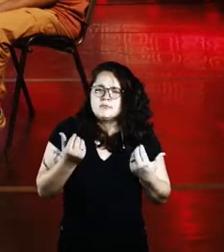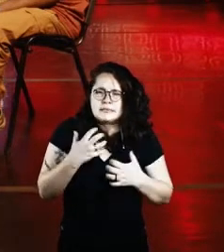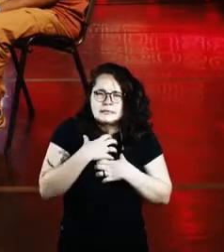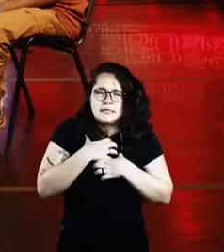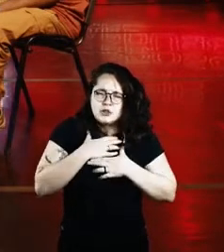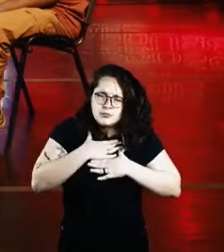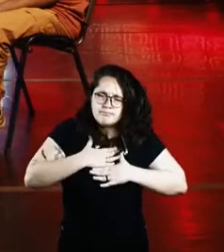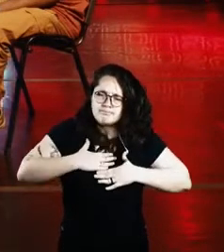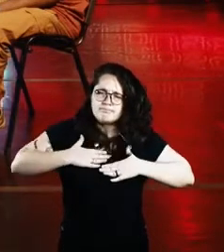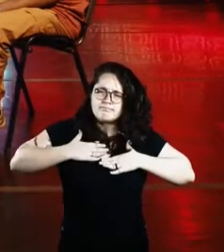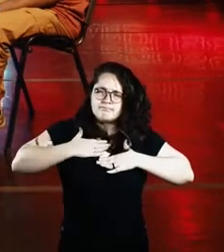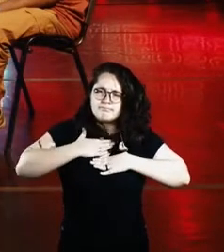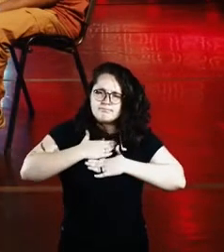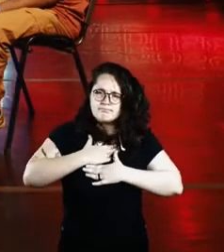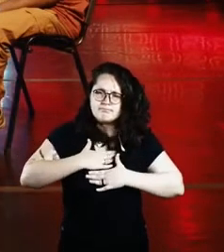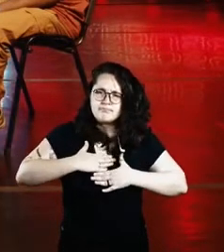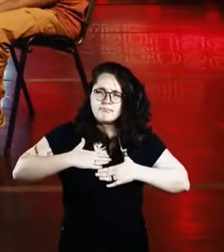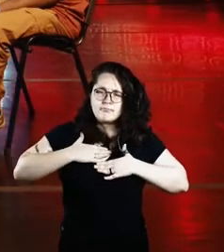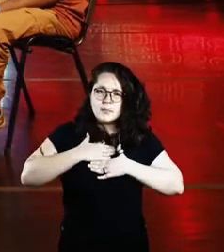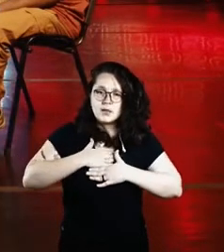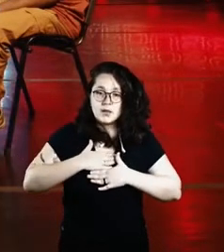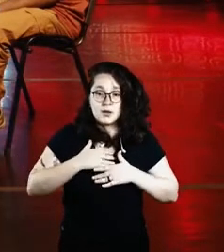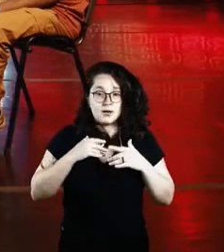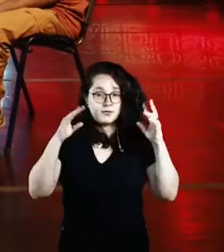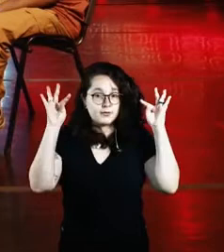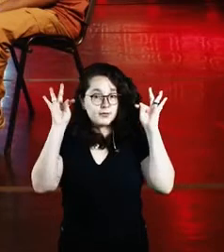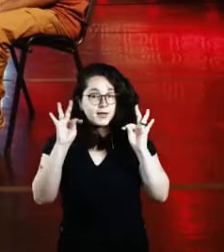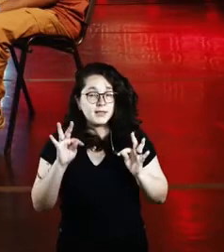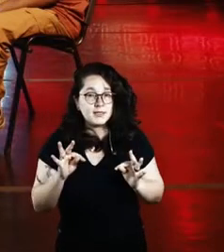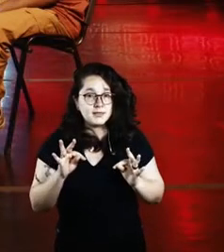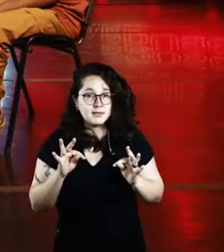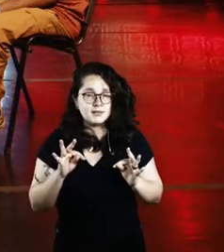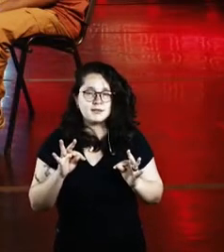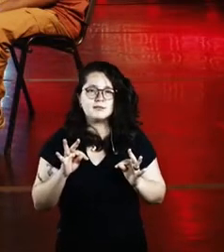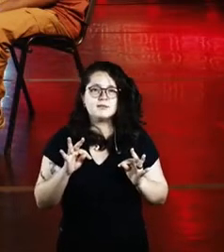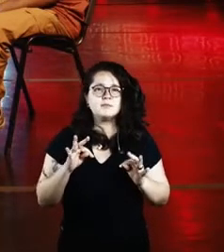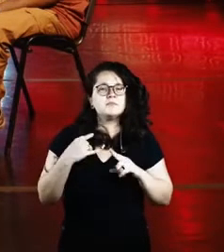satisfeito ou feliz com que o rap